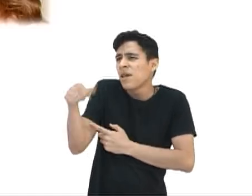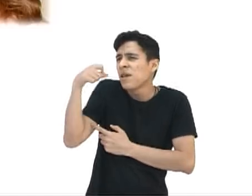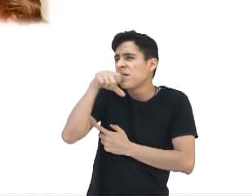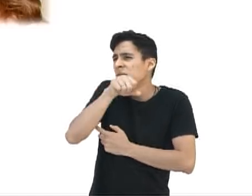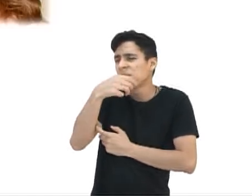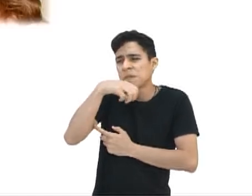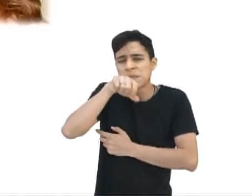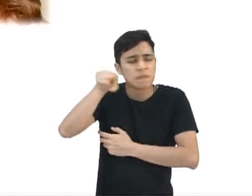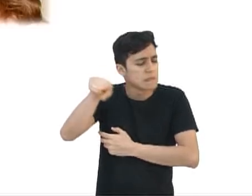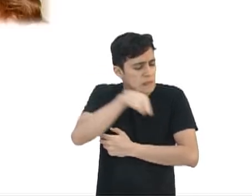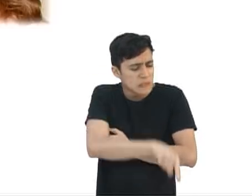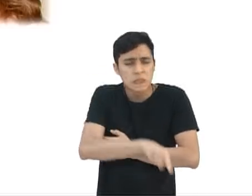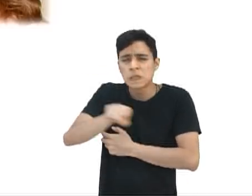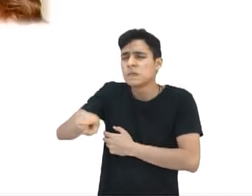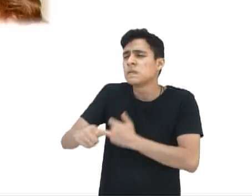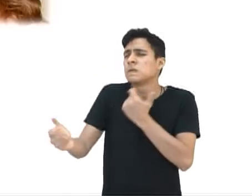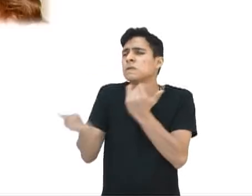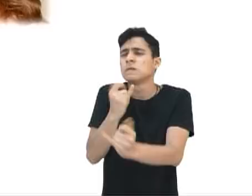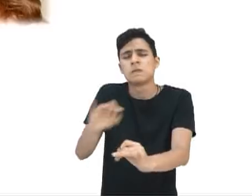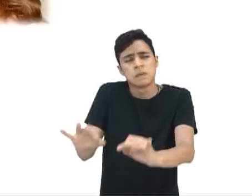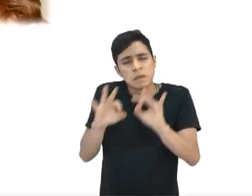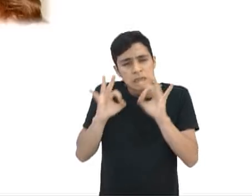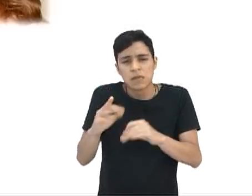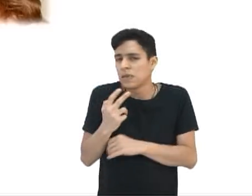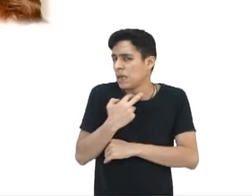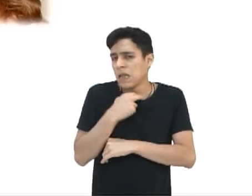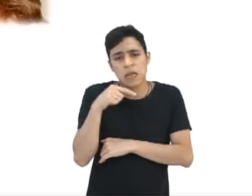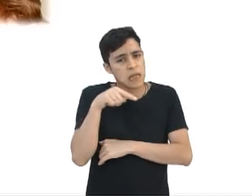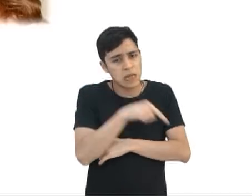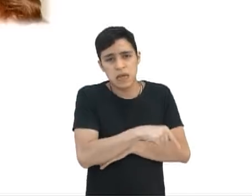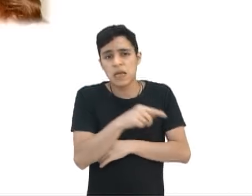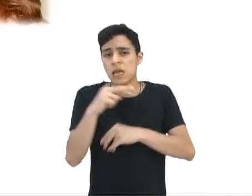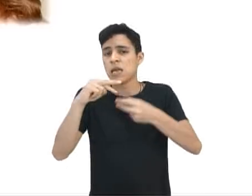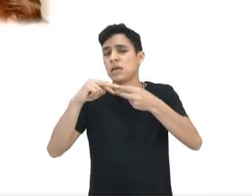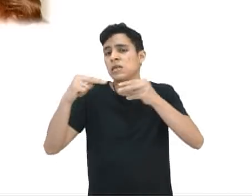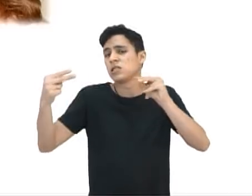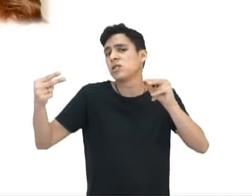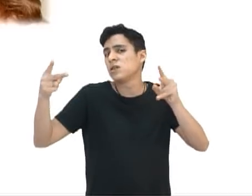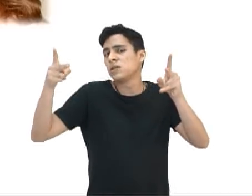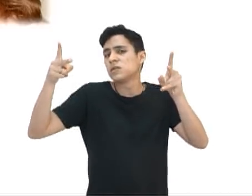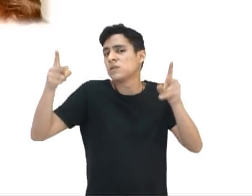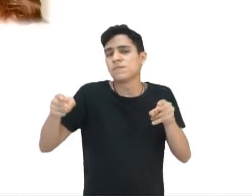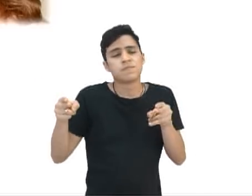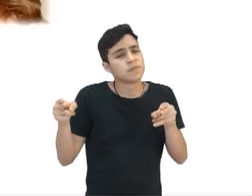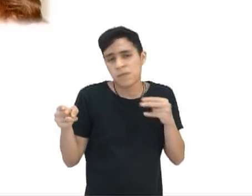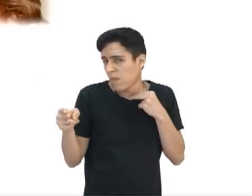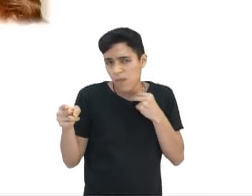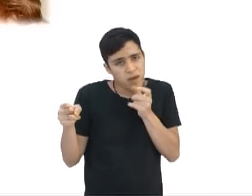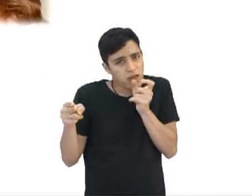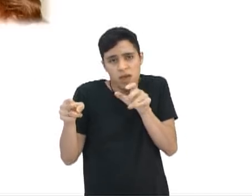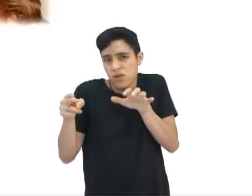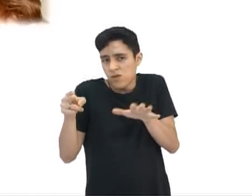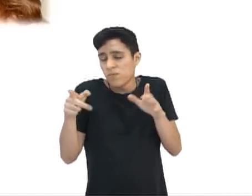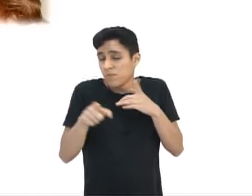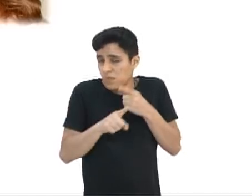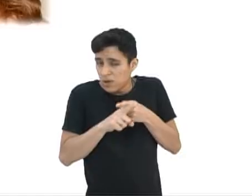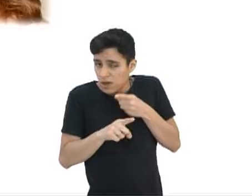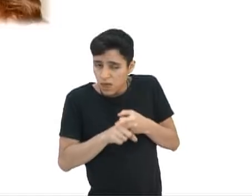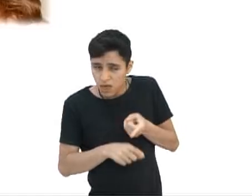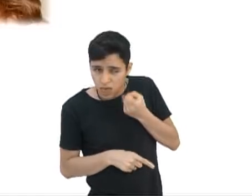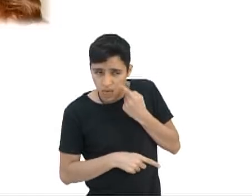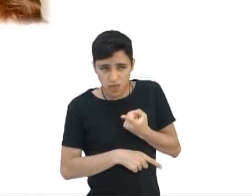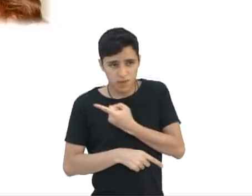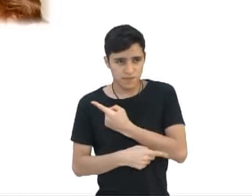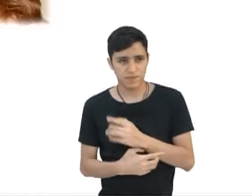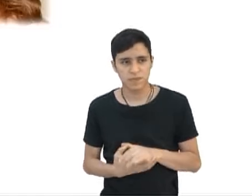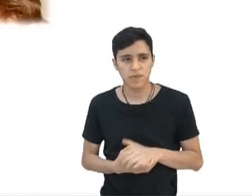sua mãe, né, não podemos dizer que ele é geneticamente idêntico a eles. Então, olha só, aqui